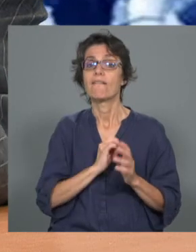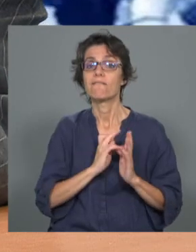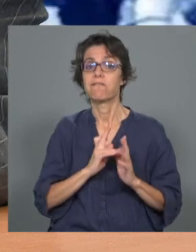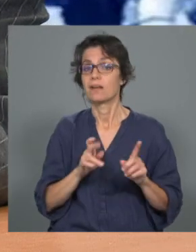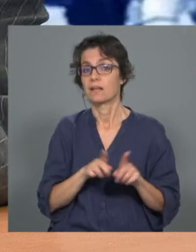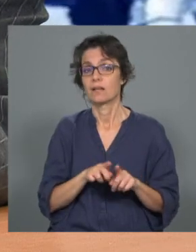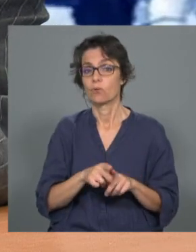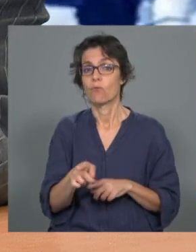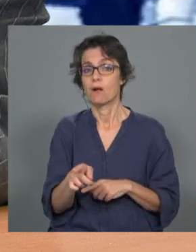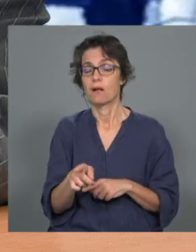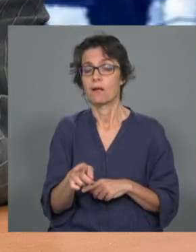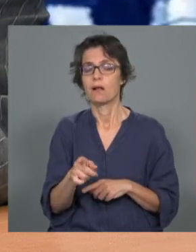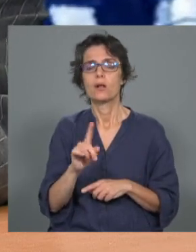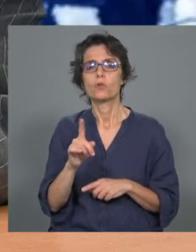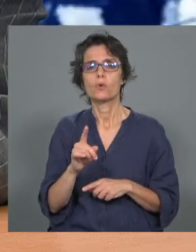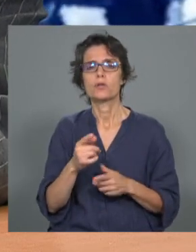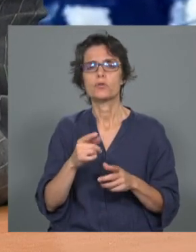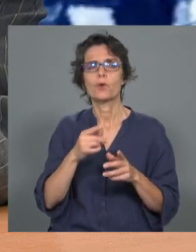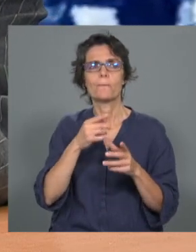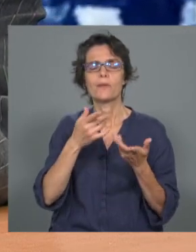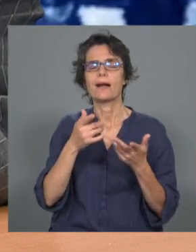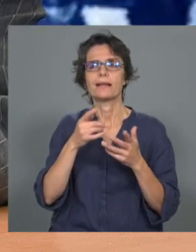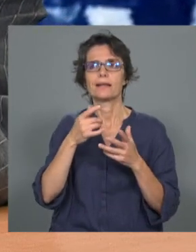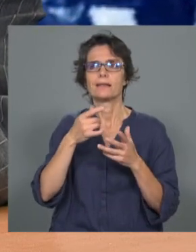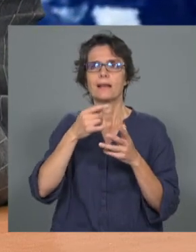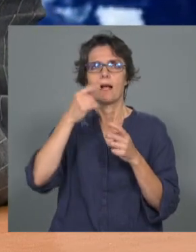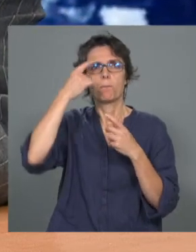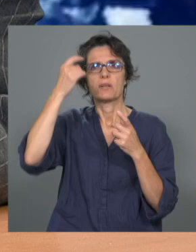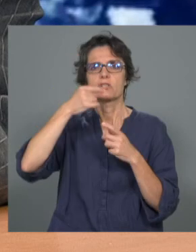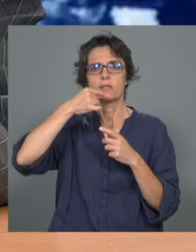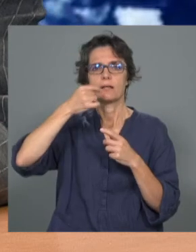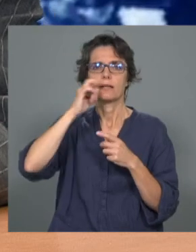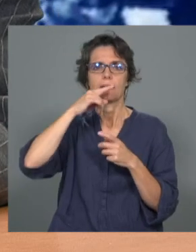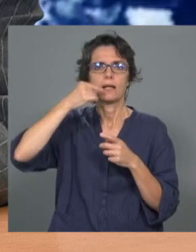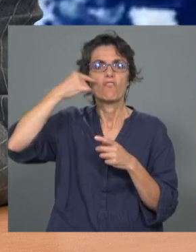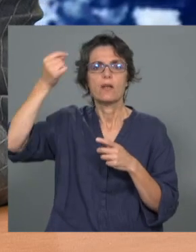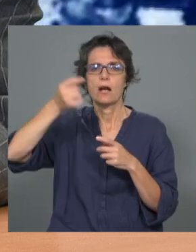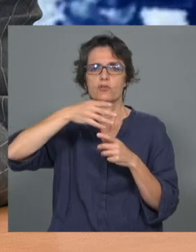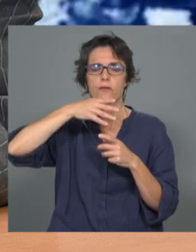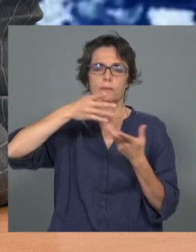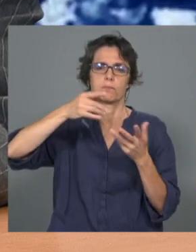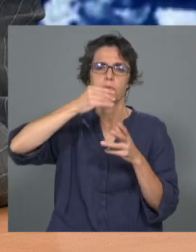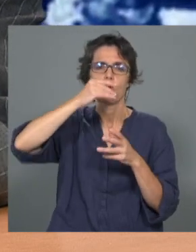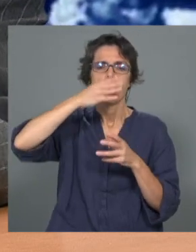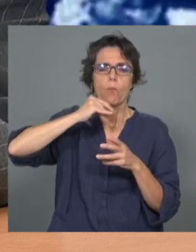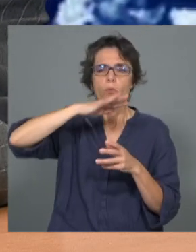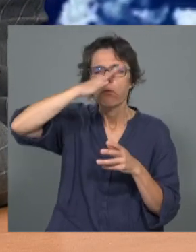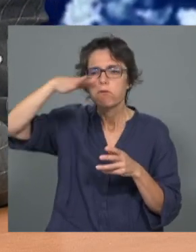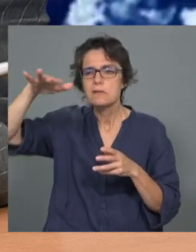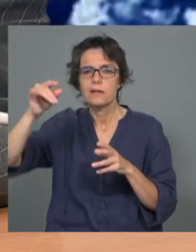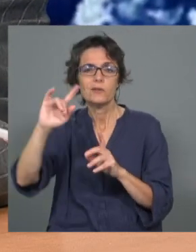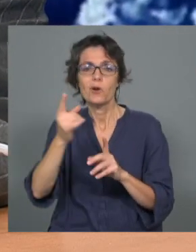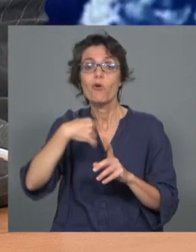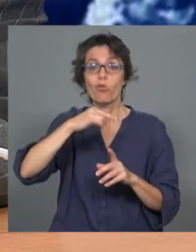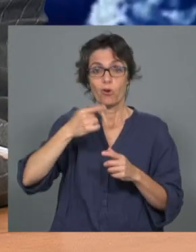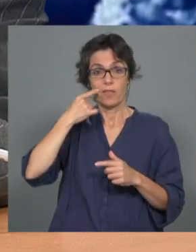é apenas do nómada do deserto, é o nomadismo espiritual. É a busca, a inquietação permanente. Ou então somos